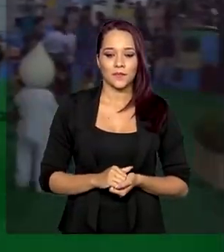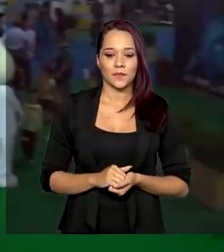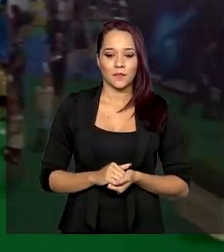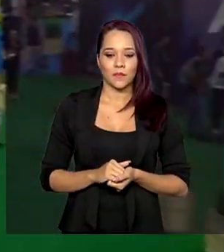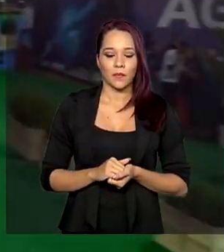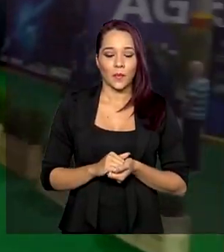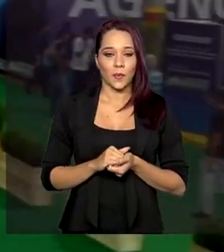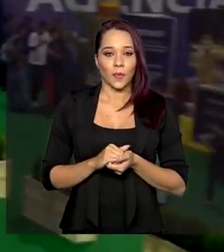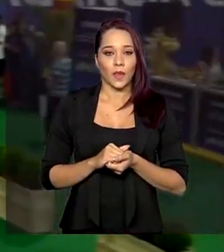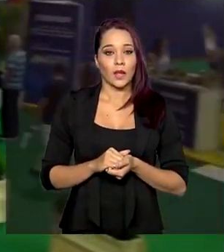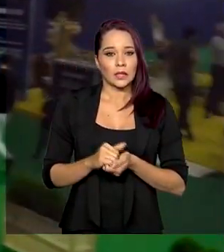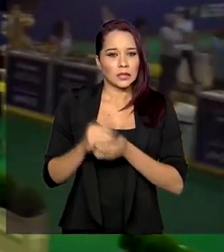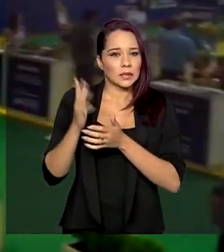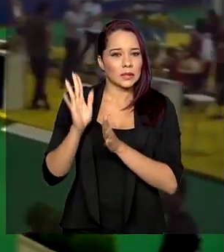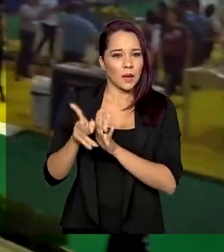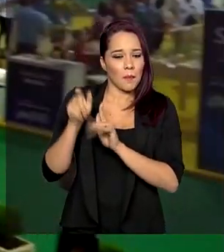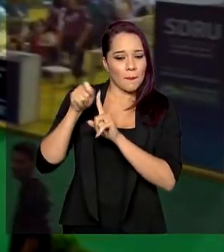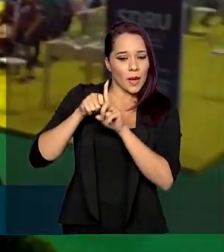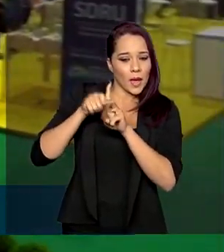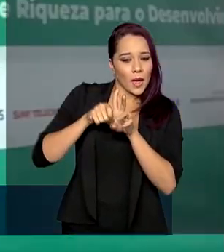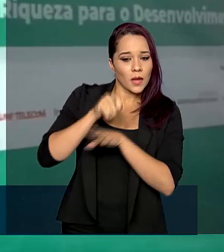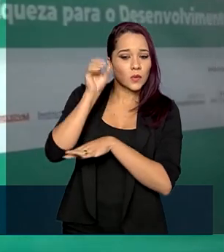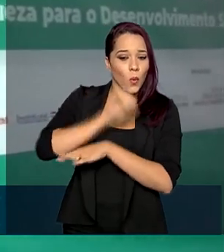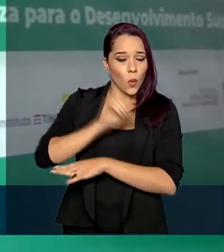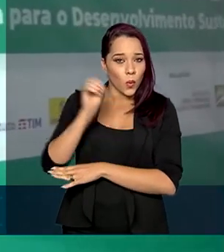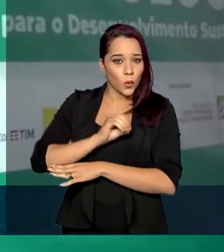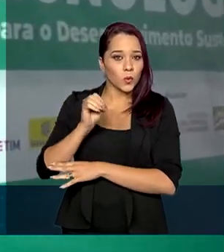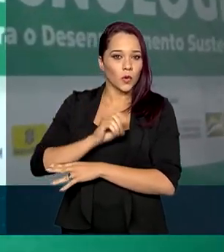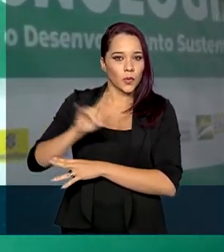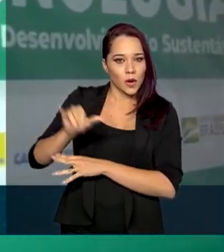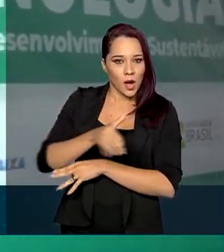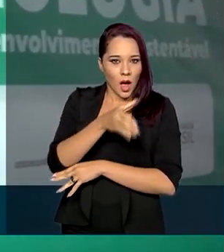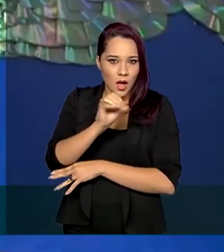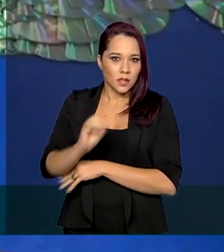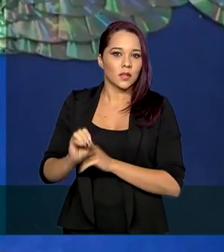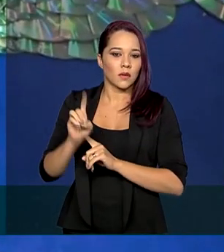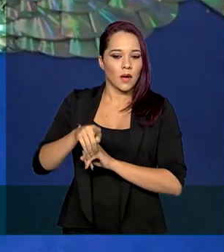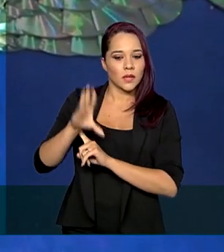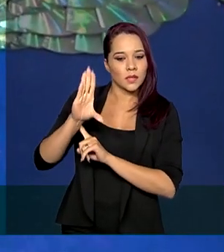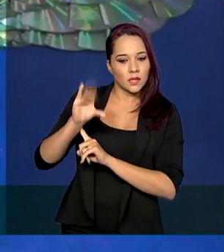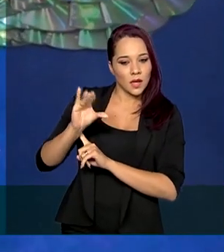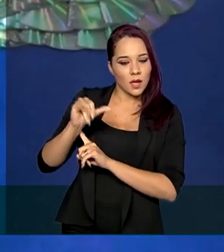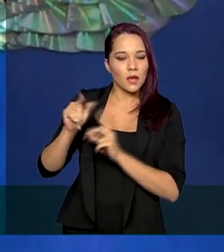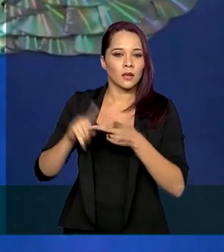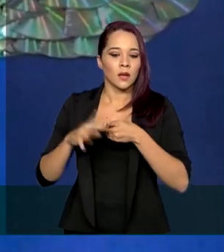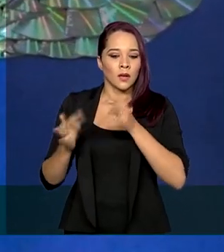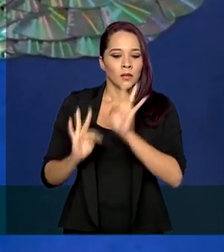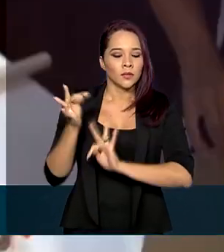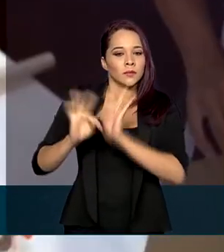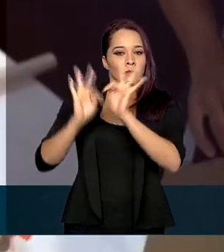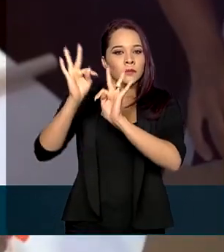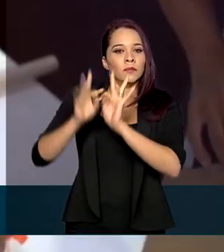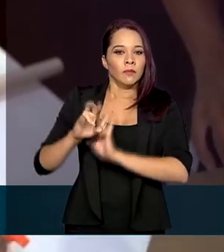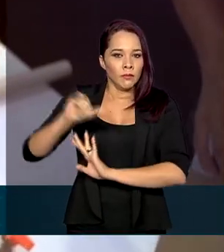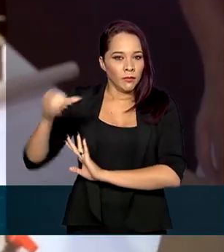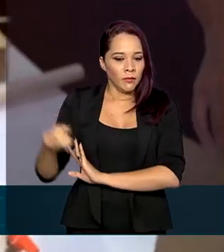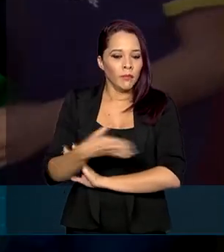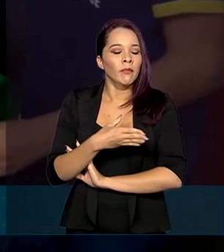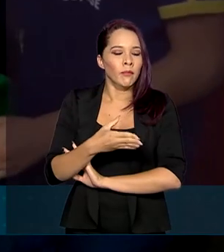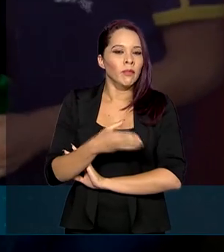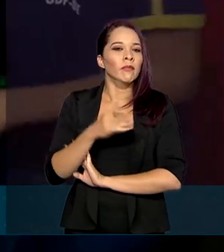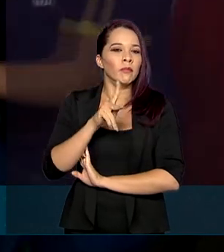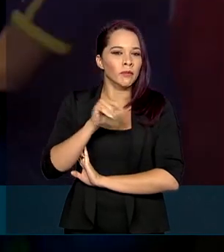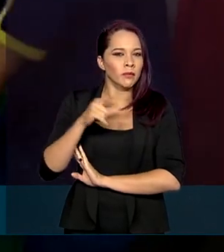Durante todo este mês de outubro, ações relacionadas à ciência, tecnologia e inovações